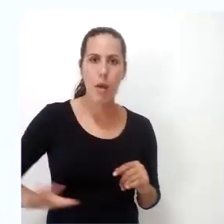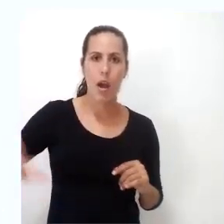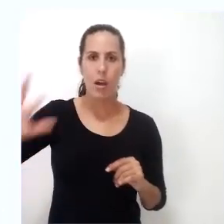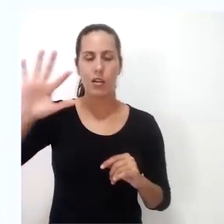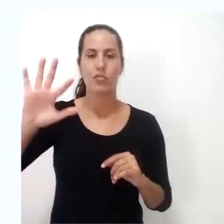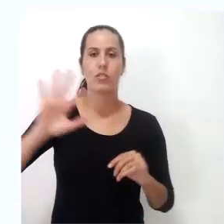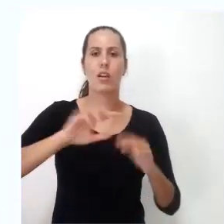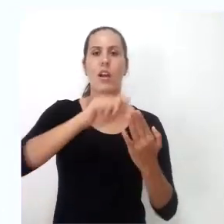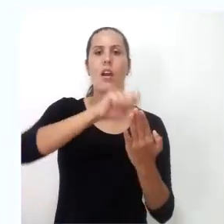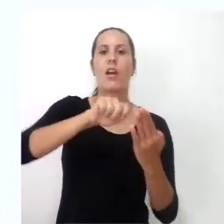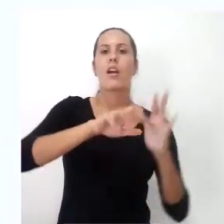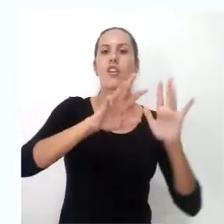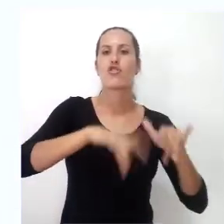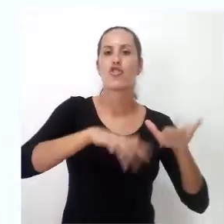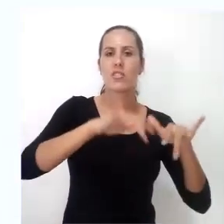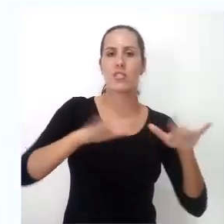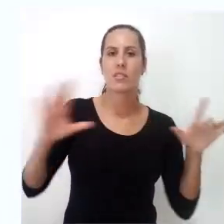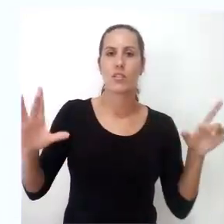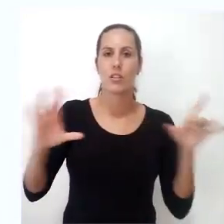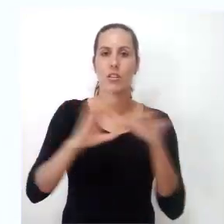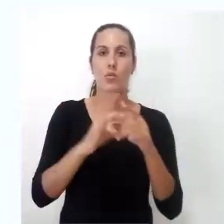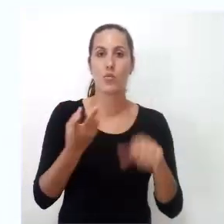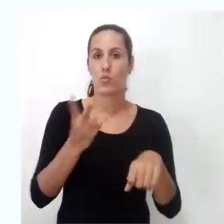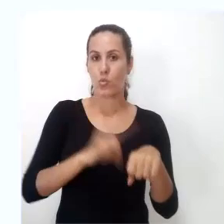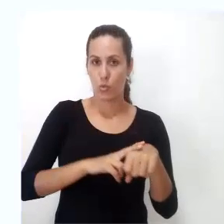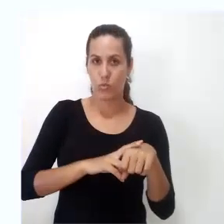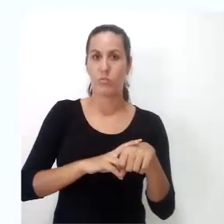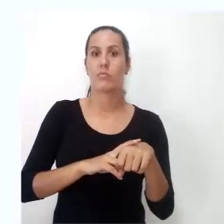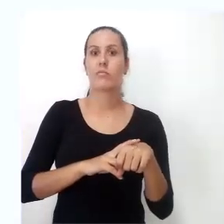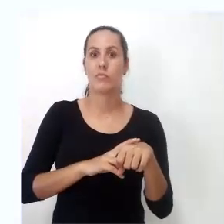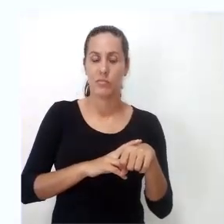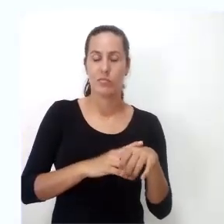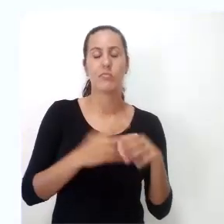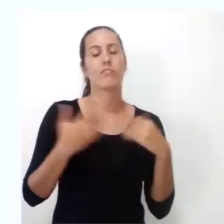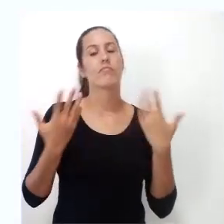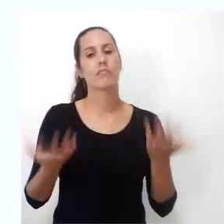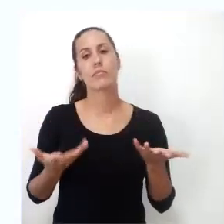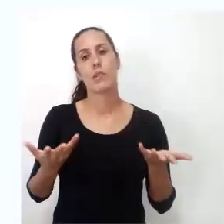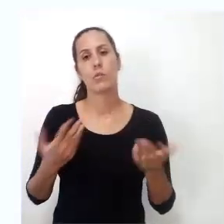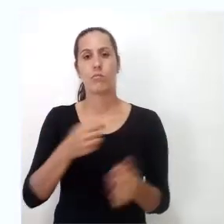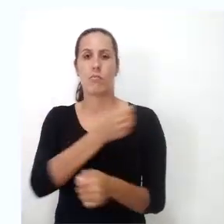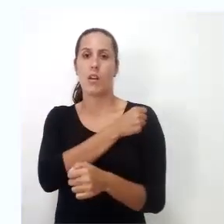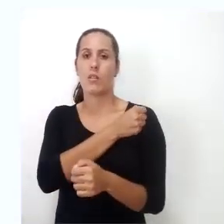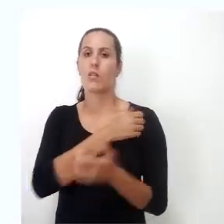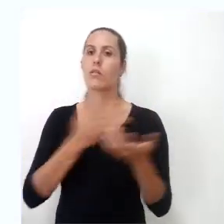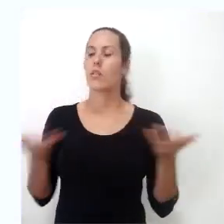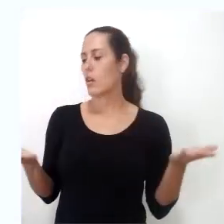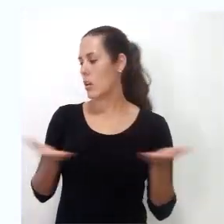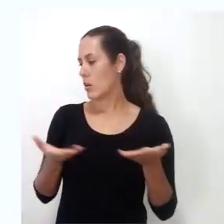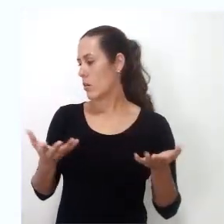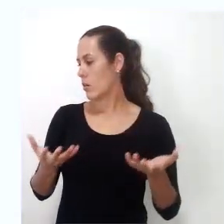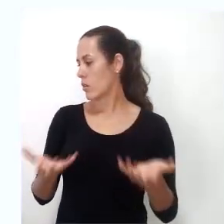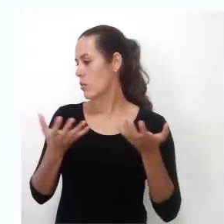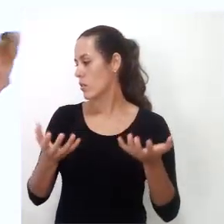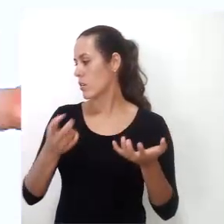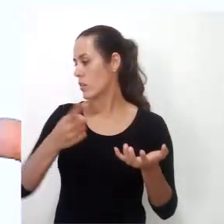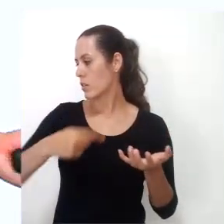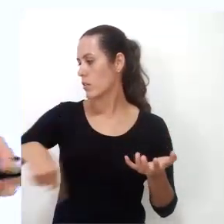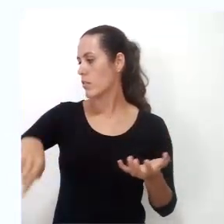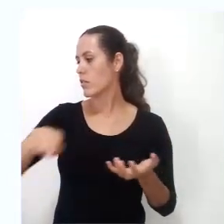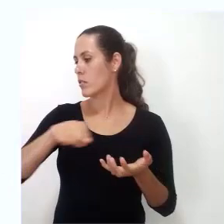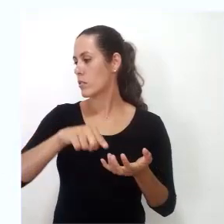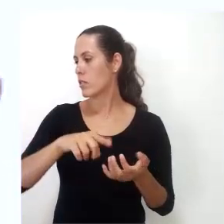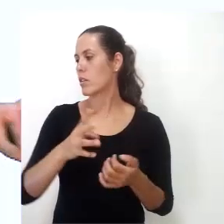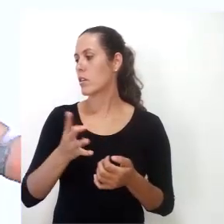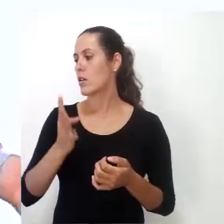a imagem e o verbal. Então, estudantes, eu gostaria que nesse pequeno passeio